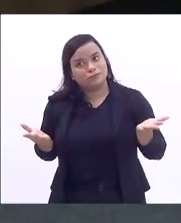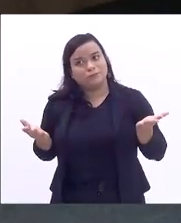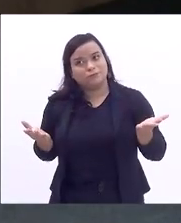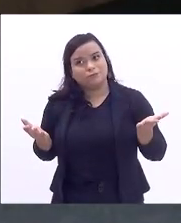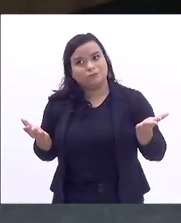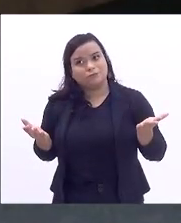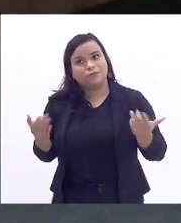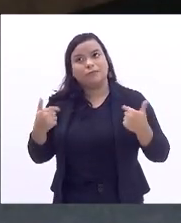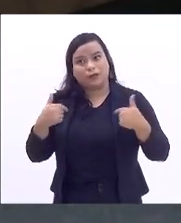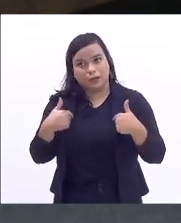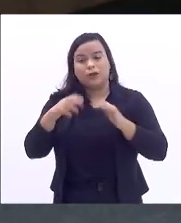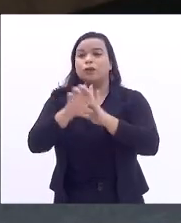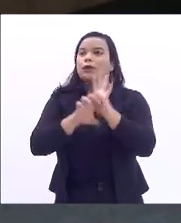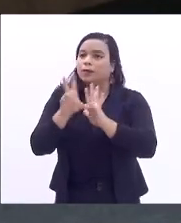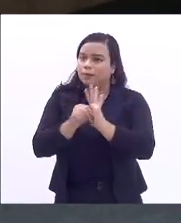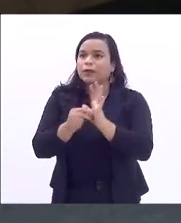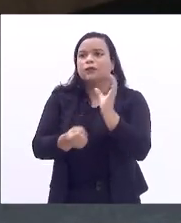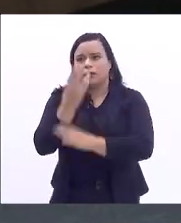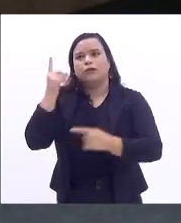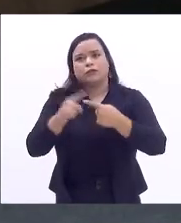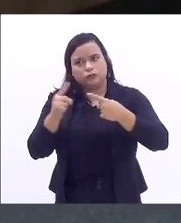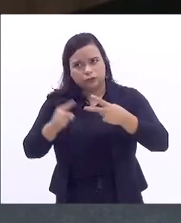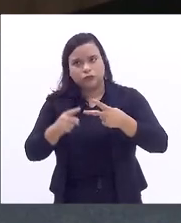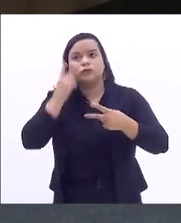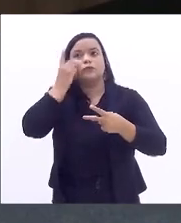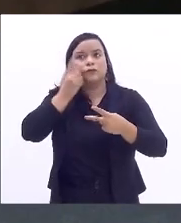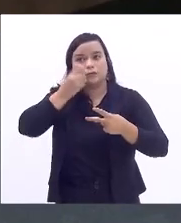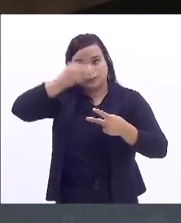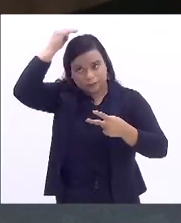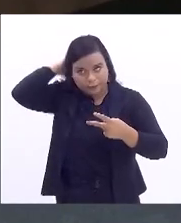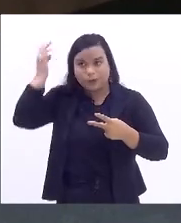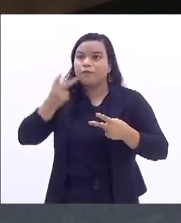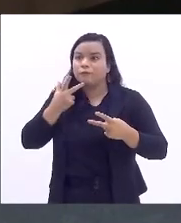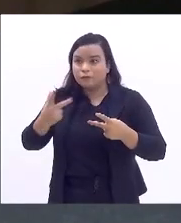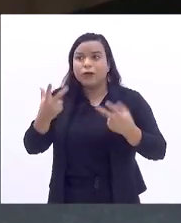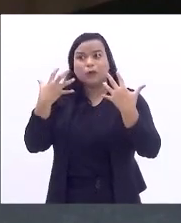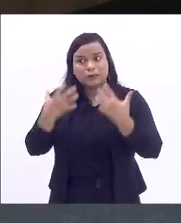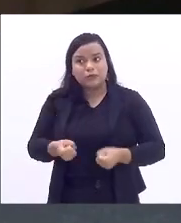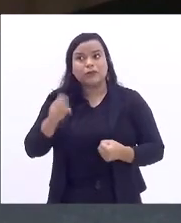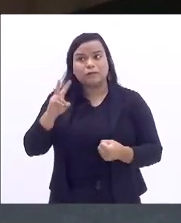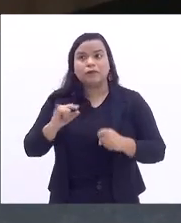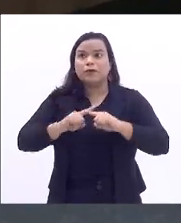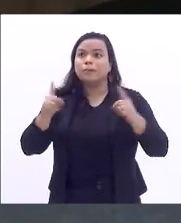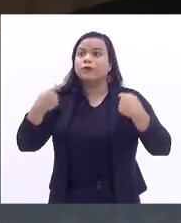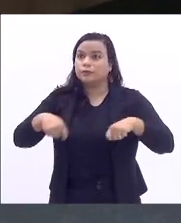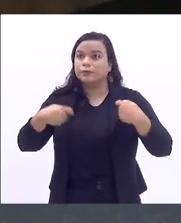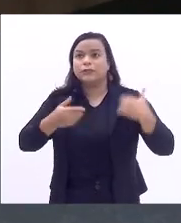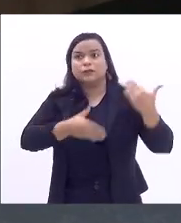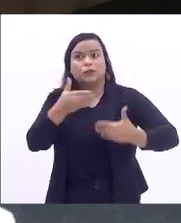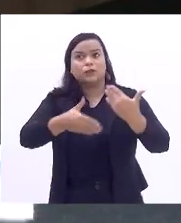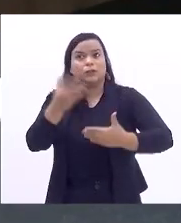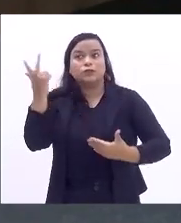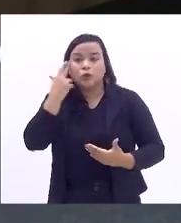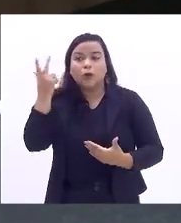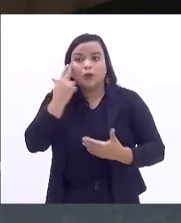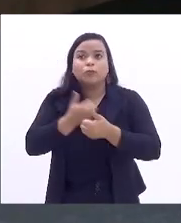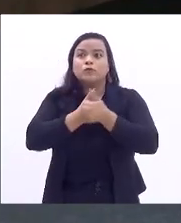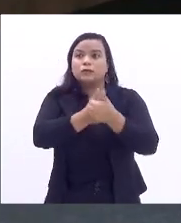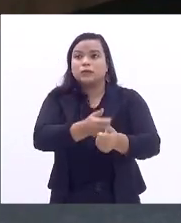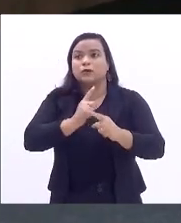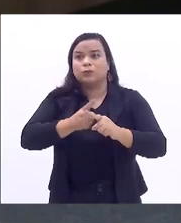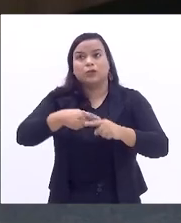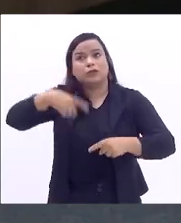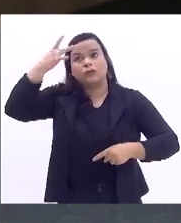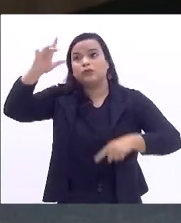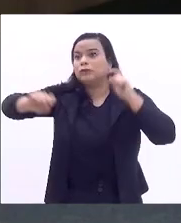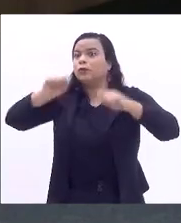eu fiz as duas emendas do deputado Márcio Pacheco disse que vai acatar mas a gente tem que seguir os trâmites normais porque eu já não sei o